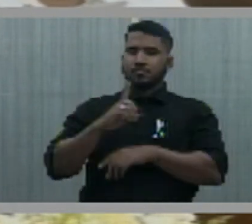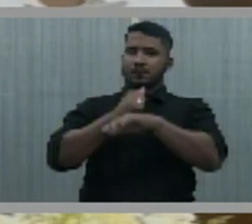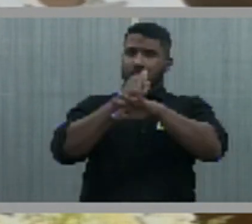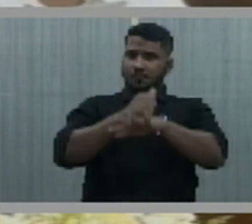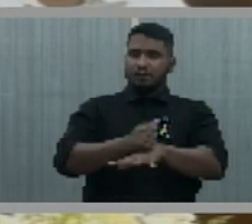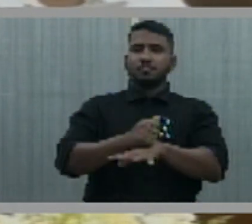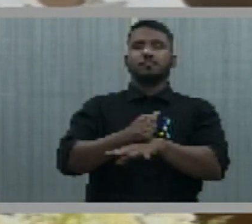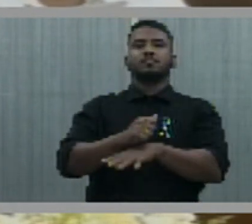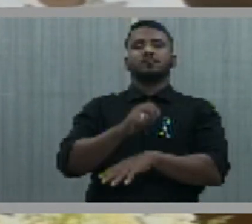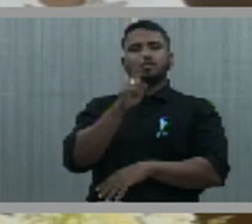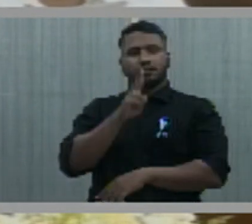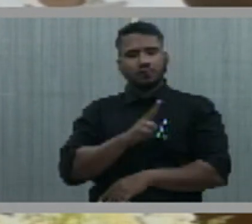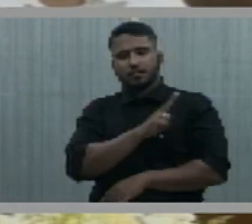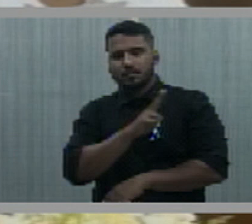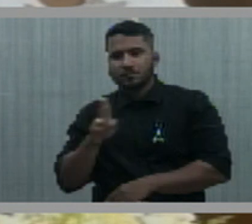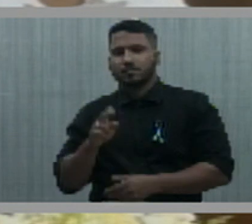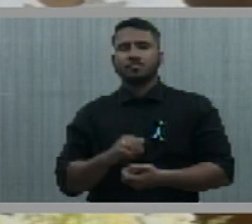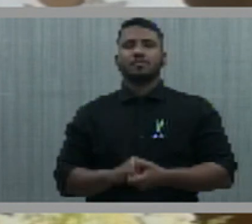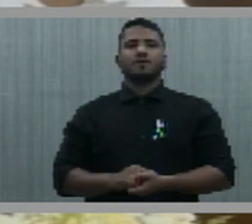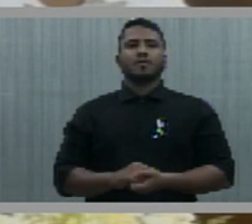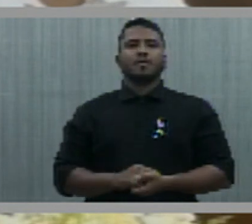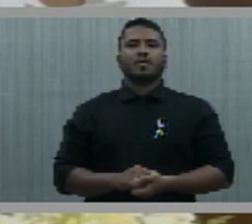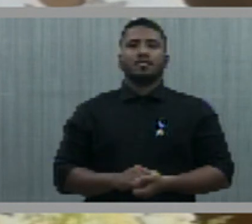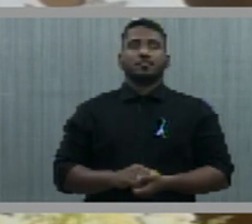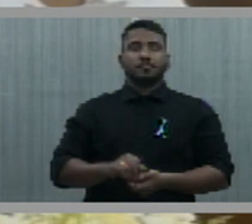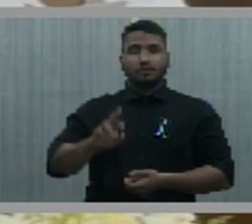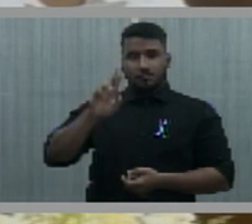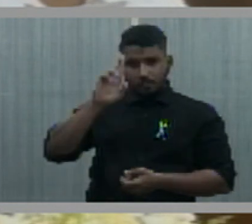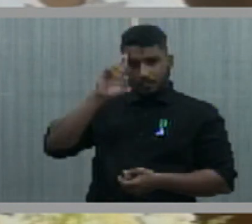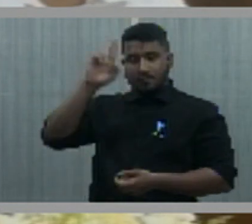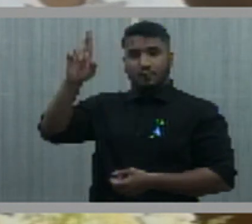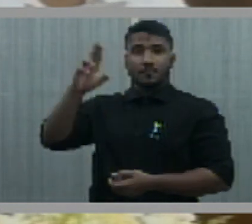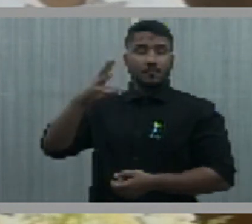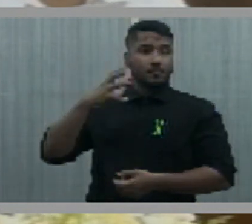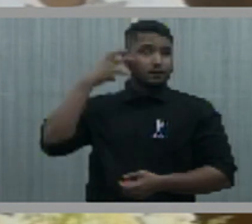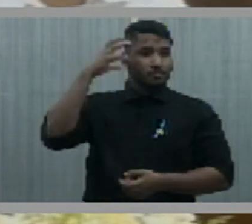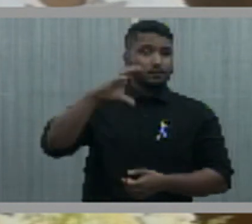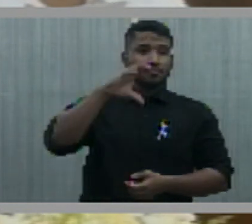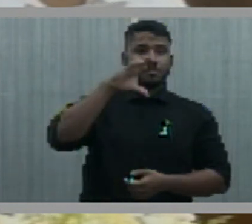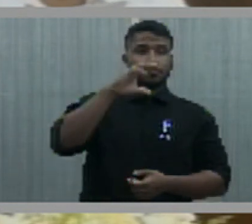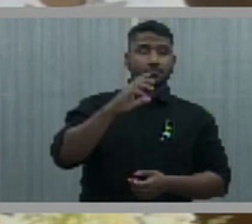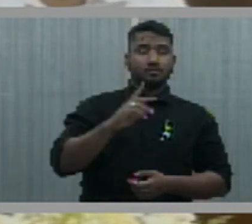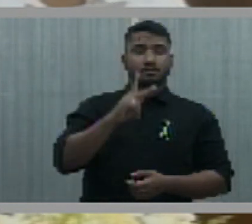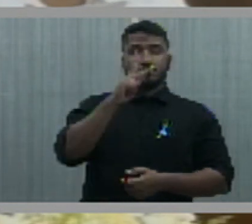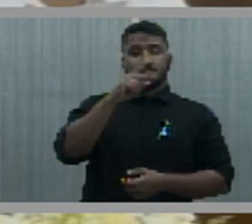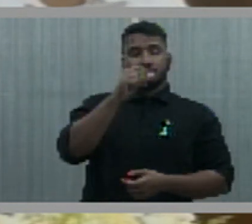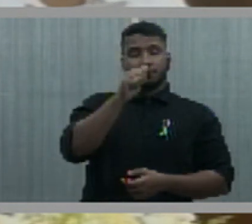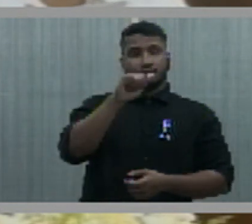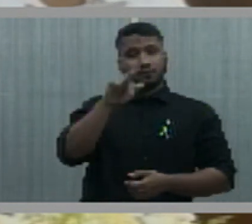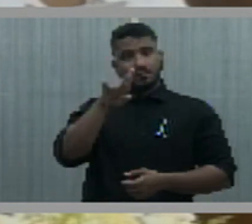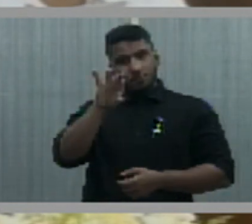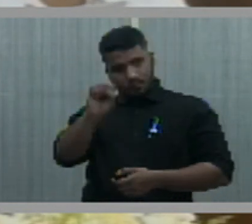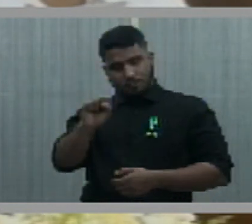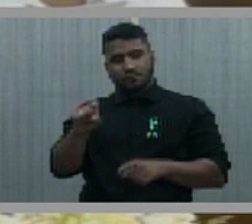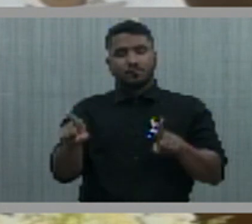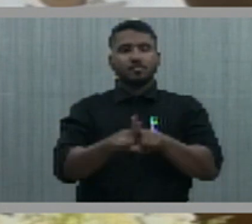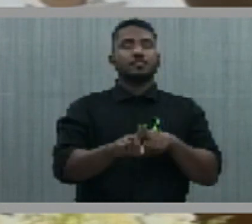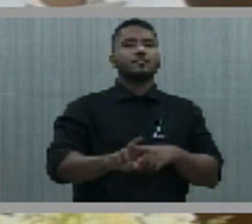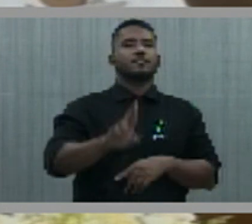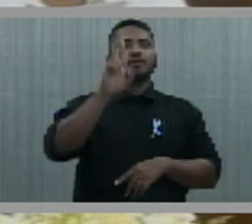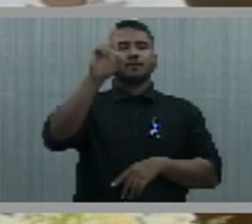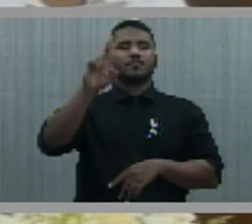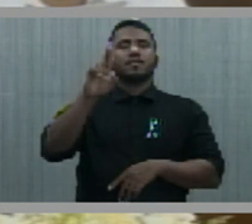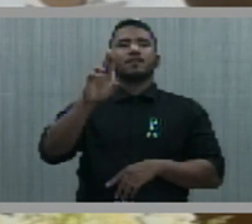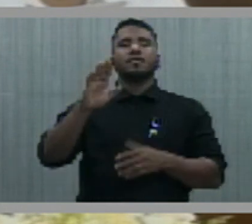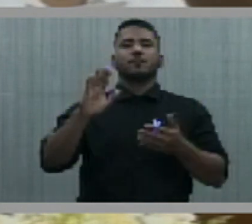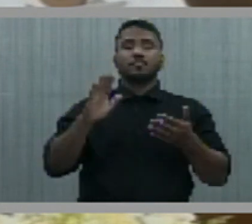pastoral, ecônomo diocesano, diretor da Rádio Cairós, além de representar os